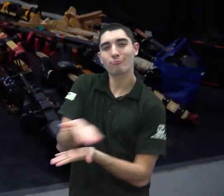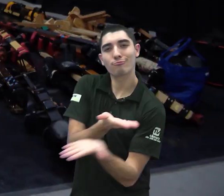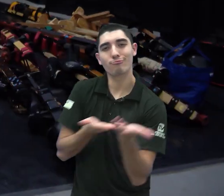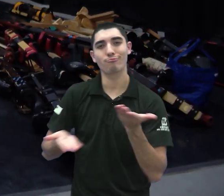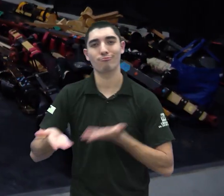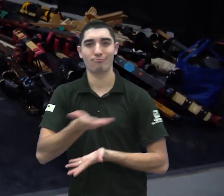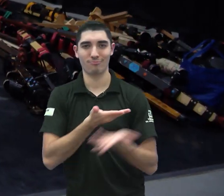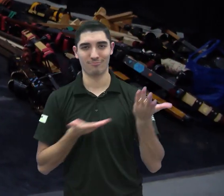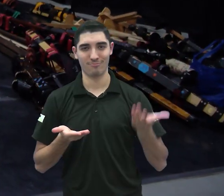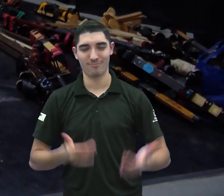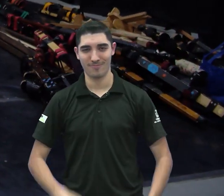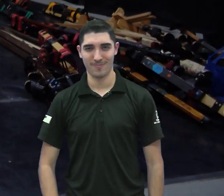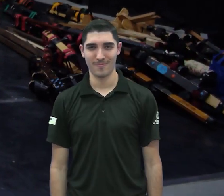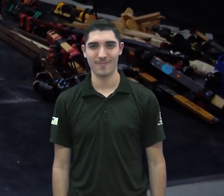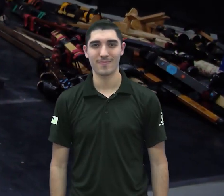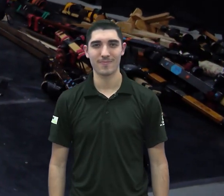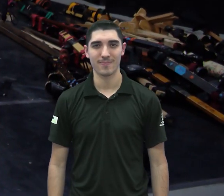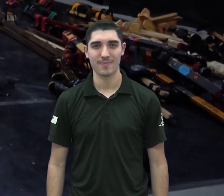relação.